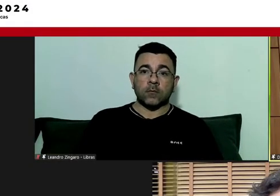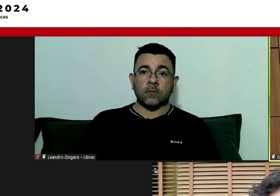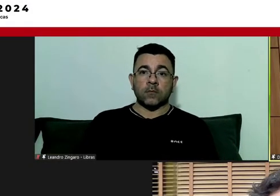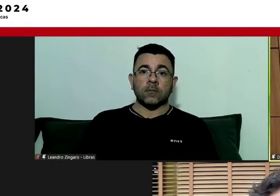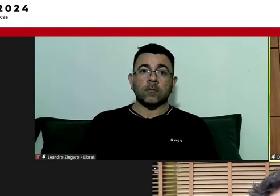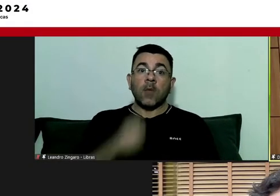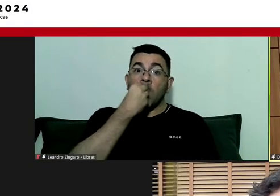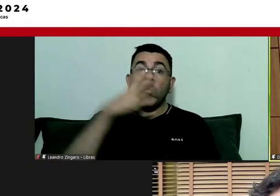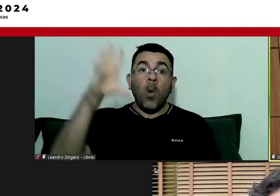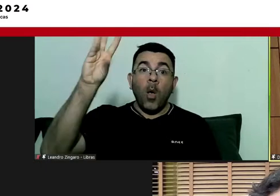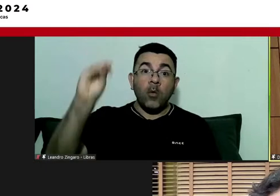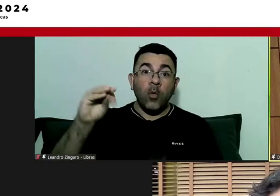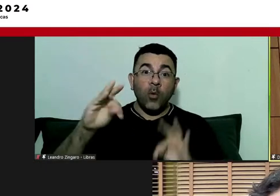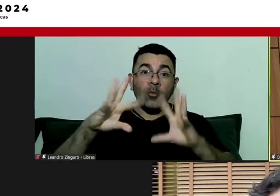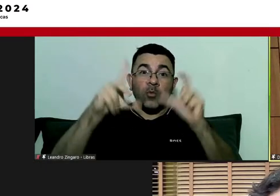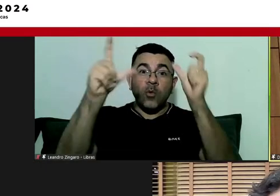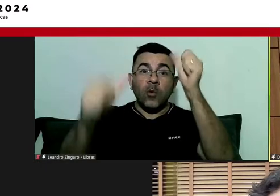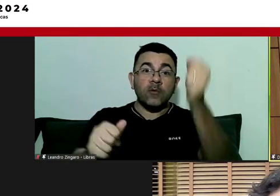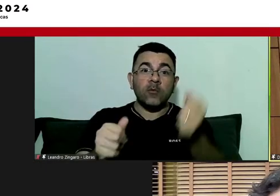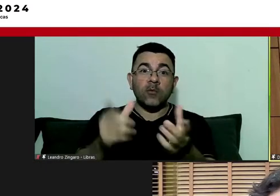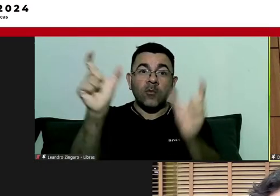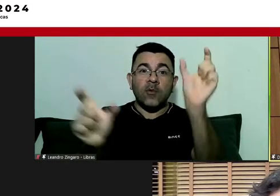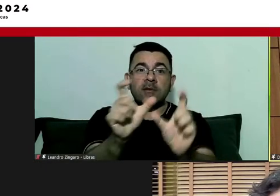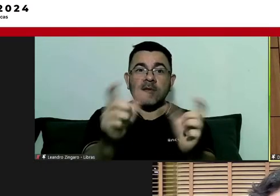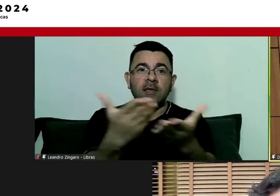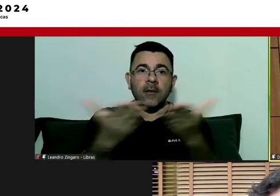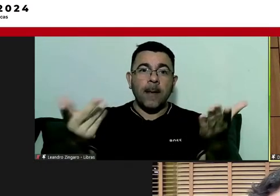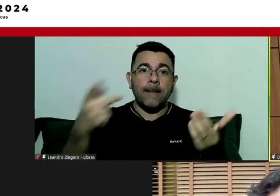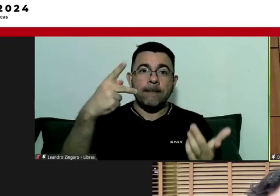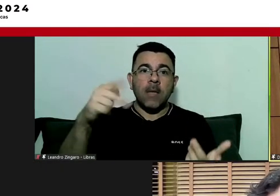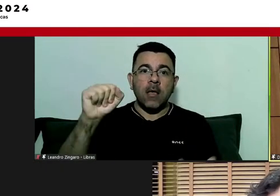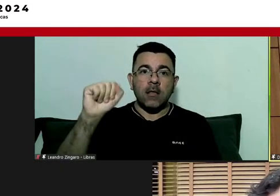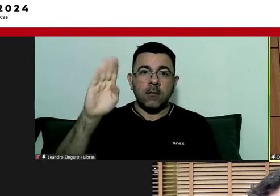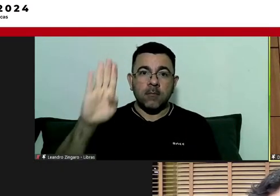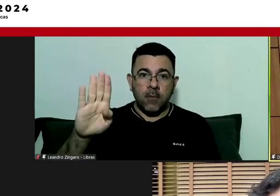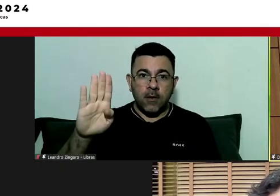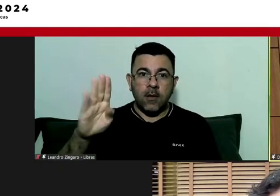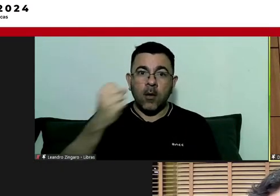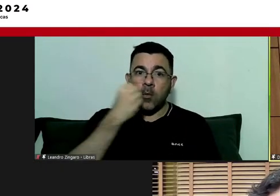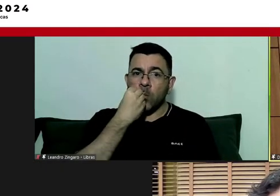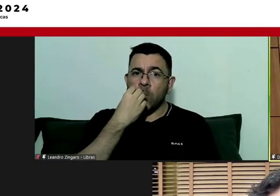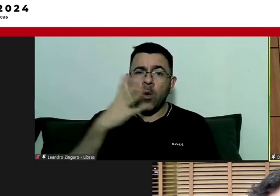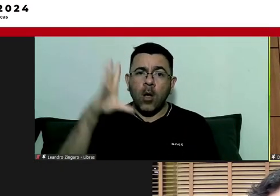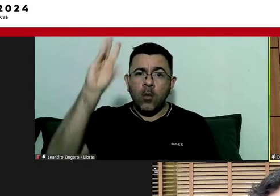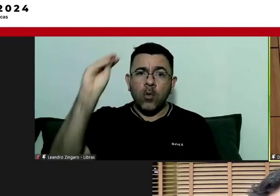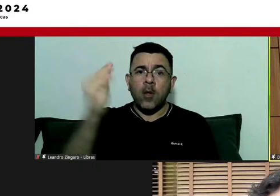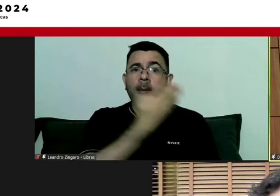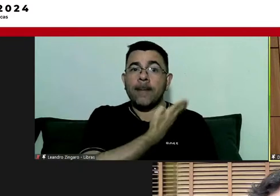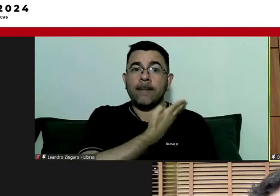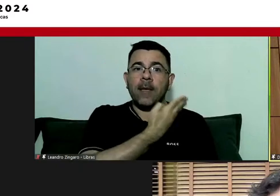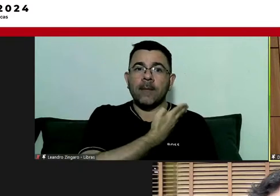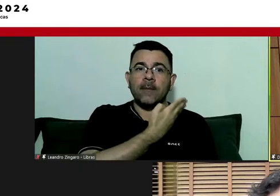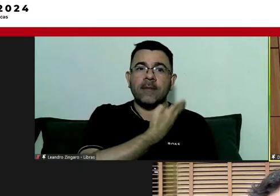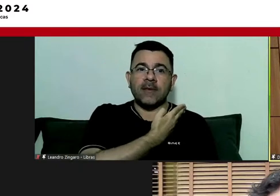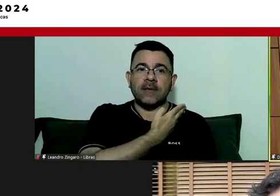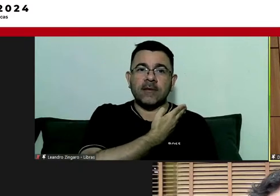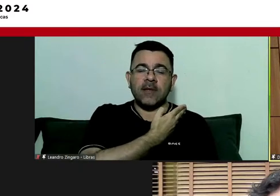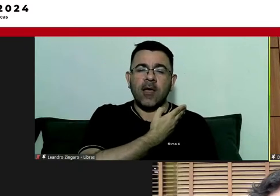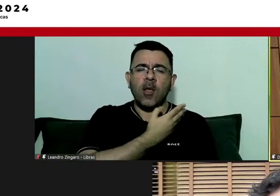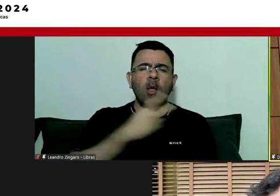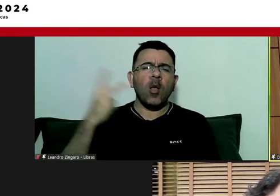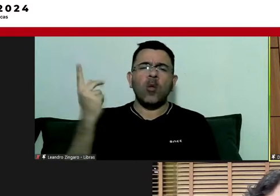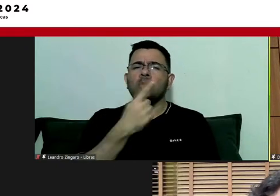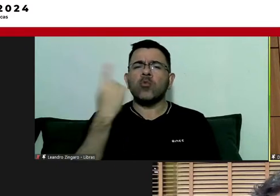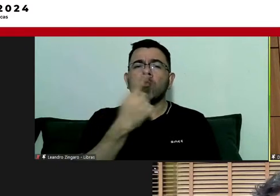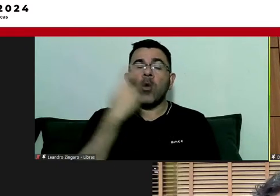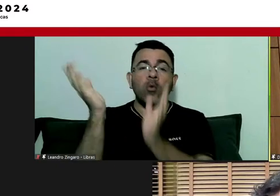Boa noite companheiros e companheiras do PSB Boa noite amigas e amigos simpatizantes do nosso partido que